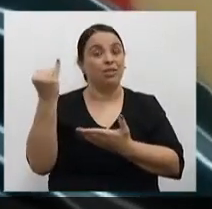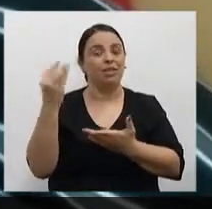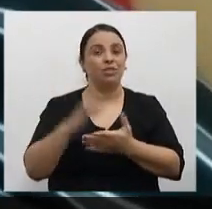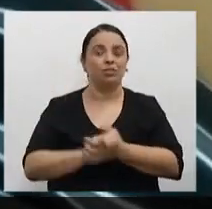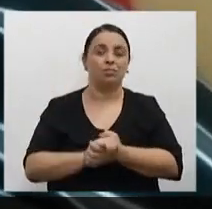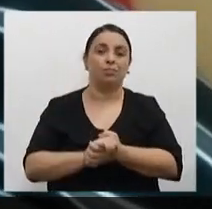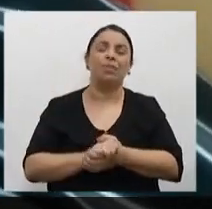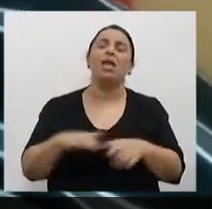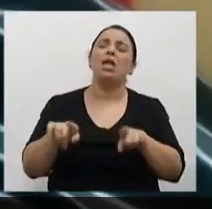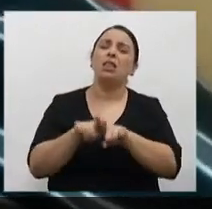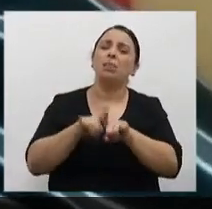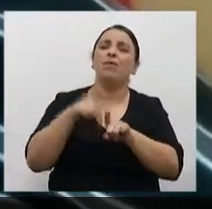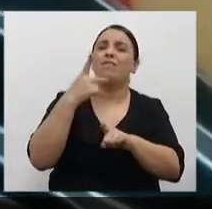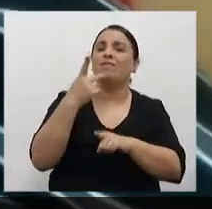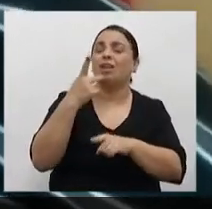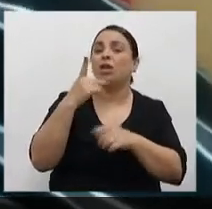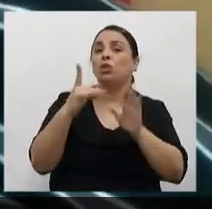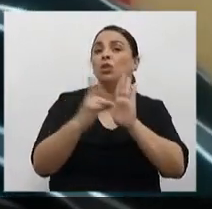467/2021.